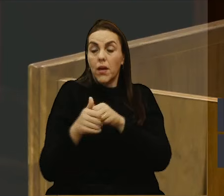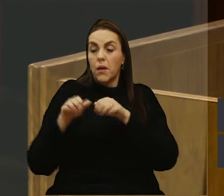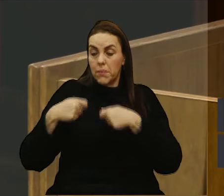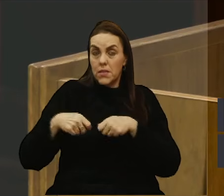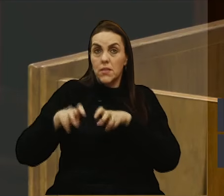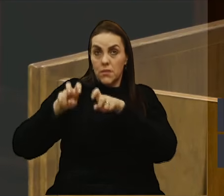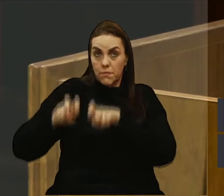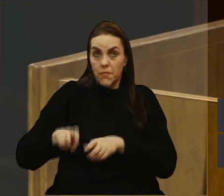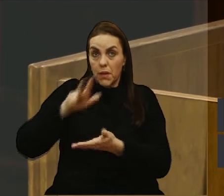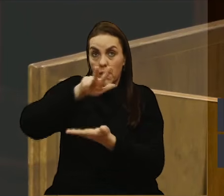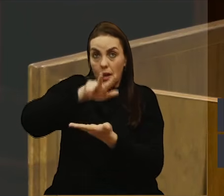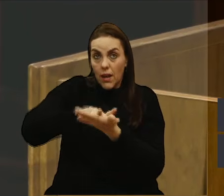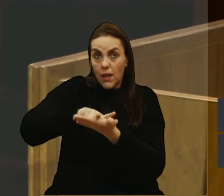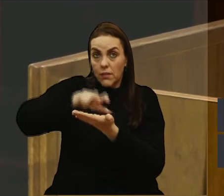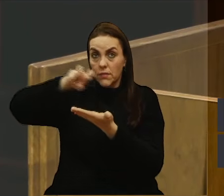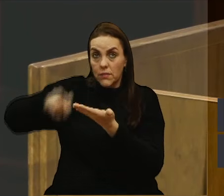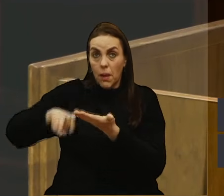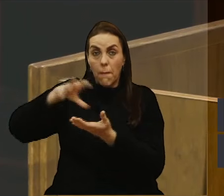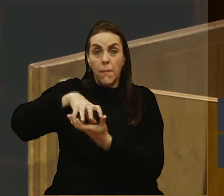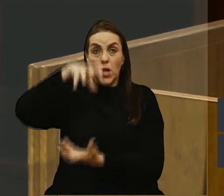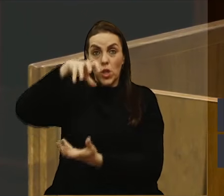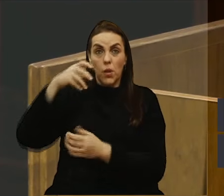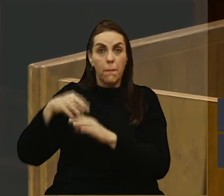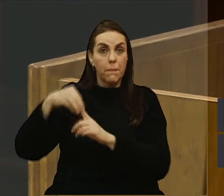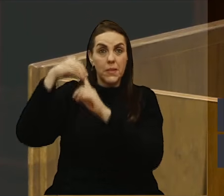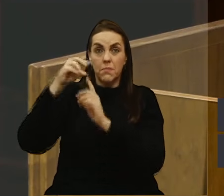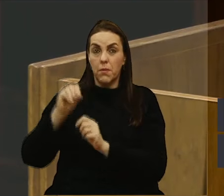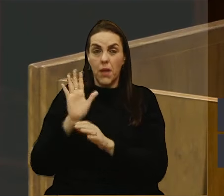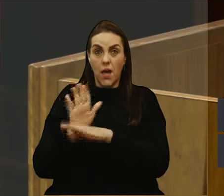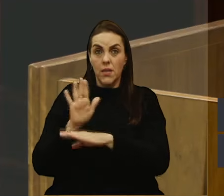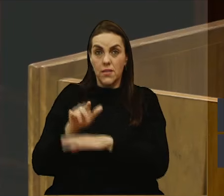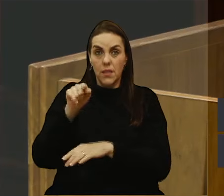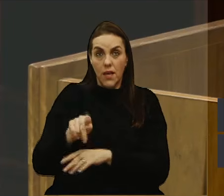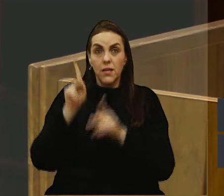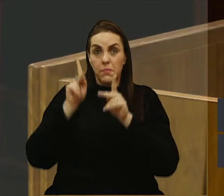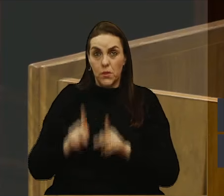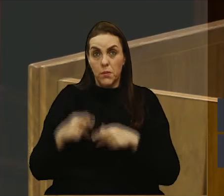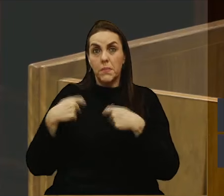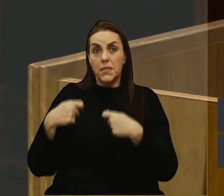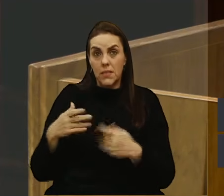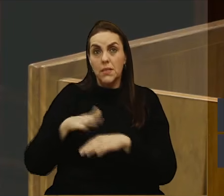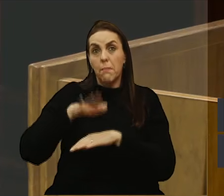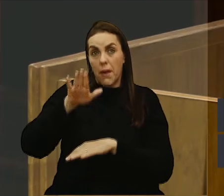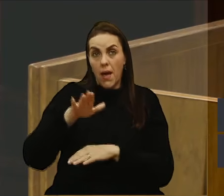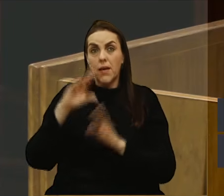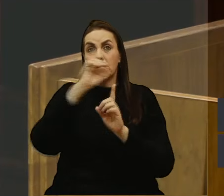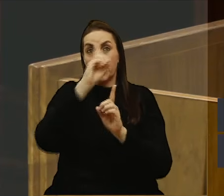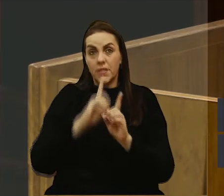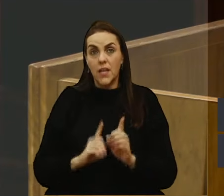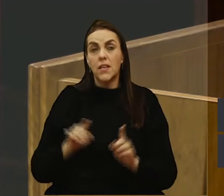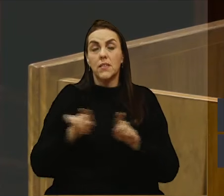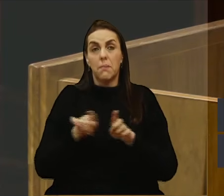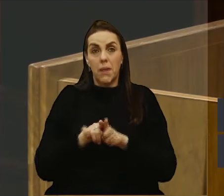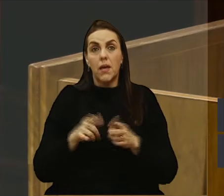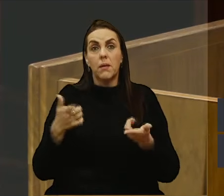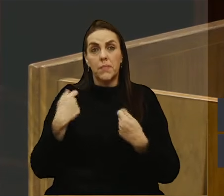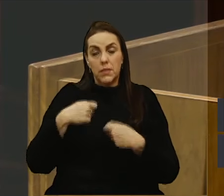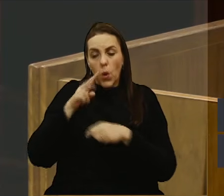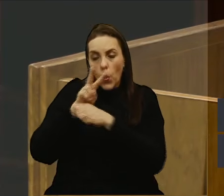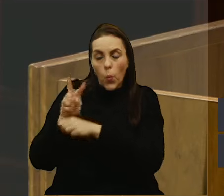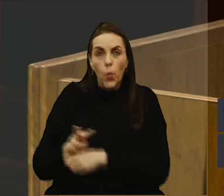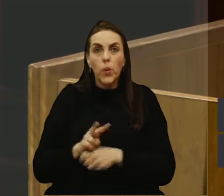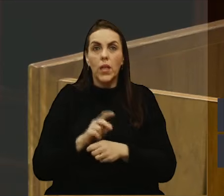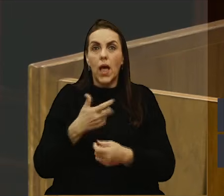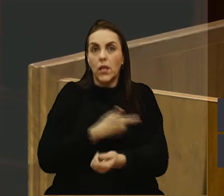dos acamados, principalmente os idosos, para prestar assistência àquelas pessoas com deficientes, que precisam ter cuidado para não retirar